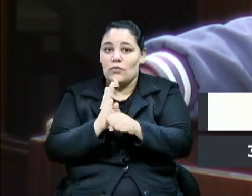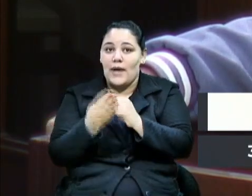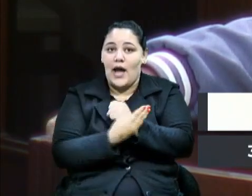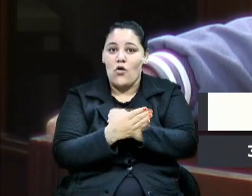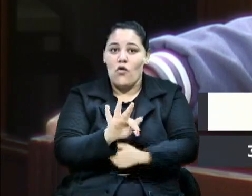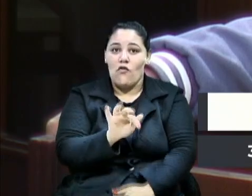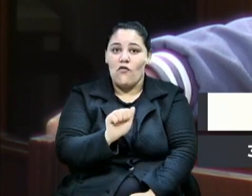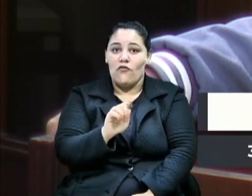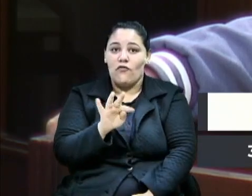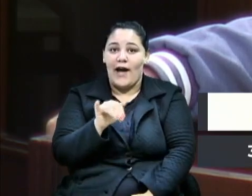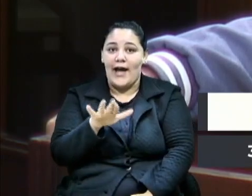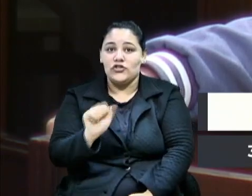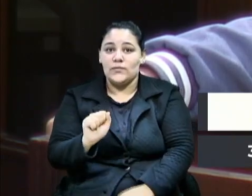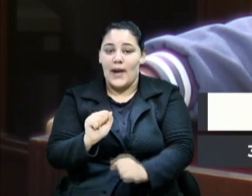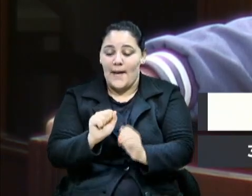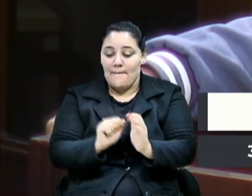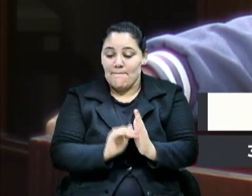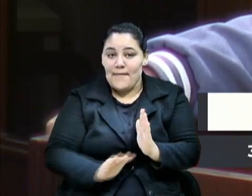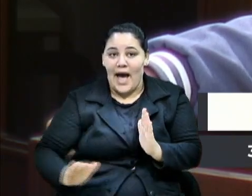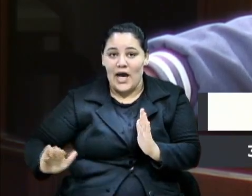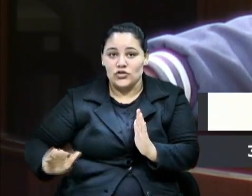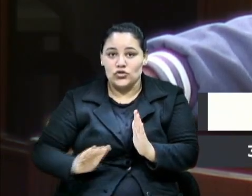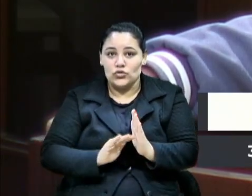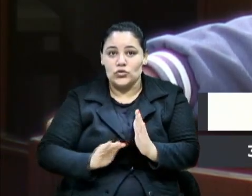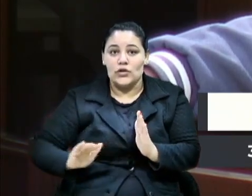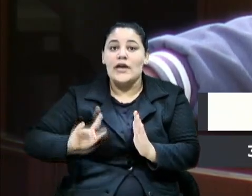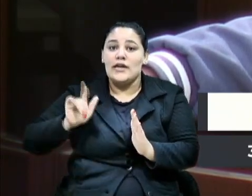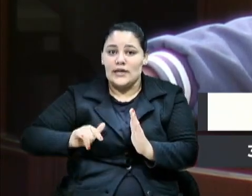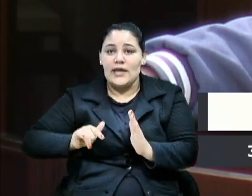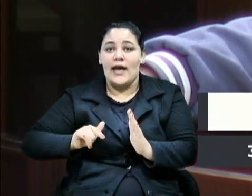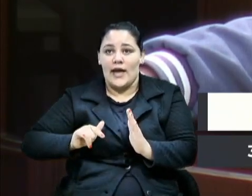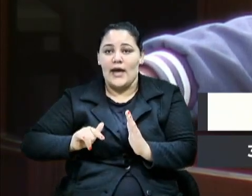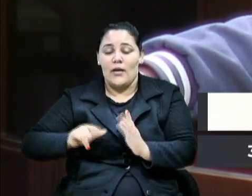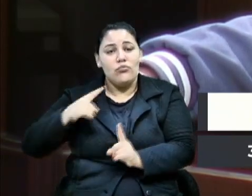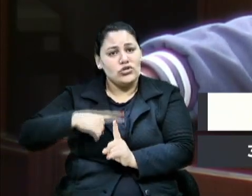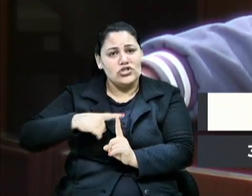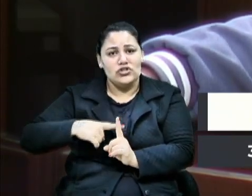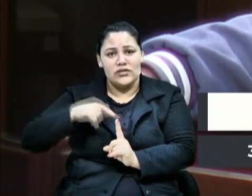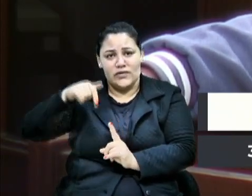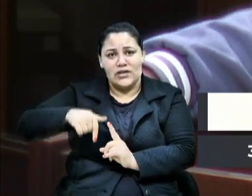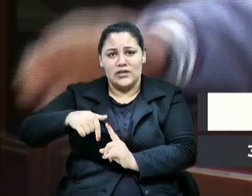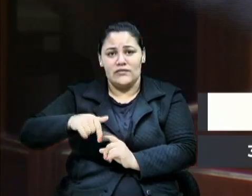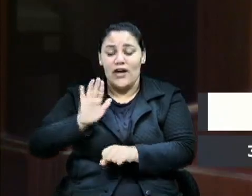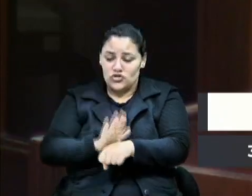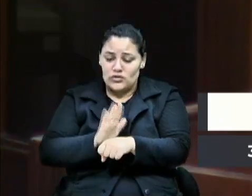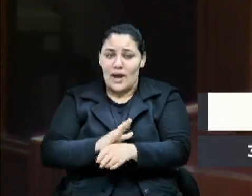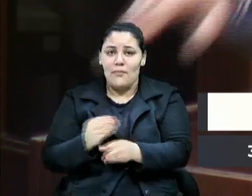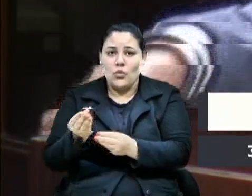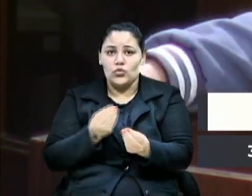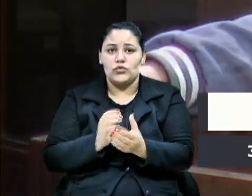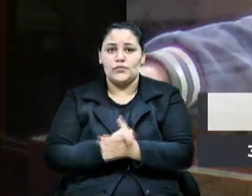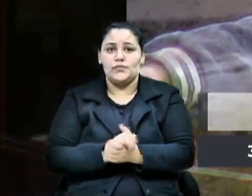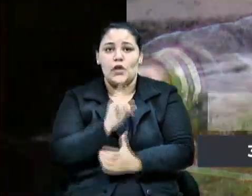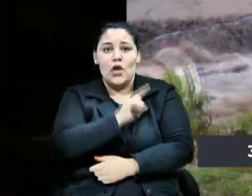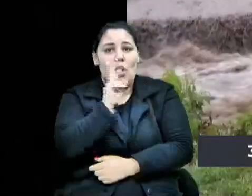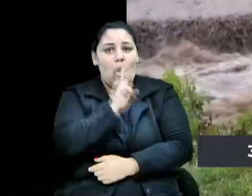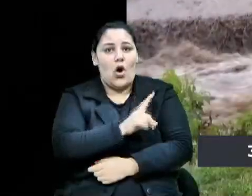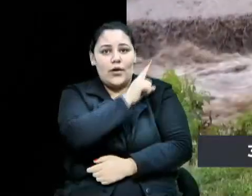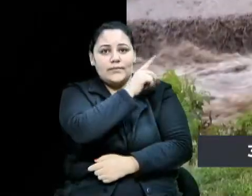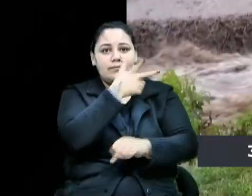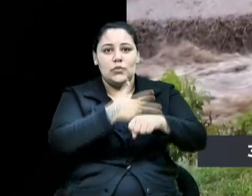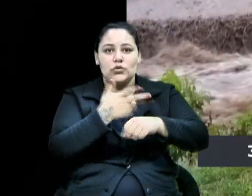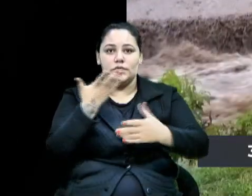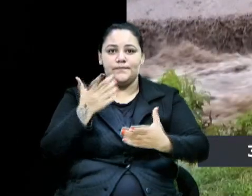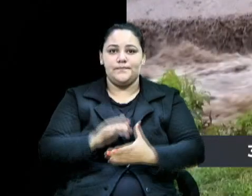lá embaixo, que é uma solução, um paliativo muito positivo para a nossa cidade. Então, olha ali, gente, no posto.